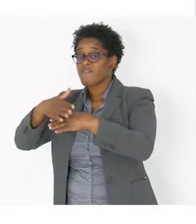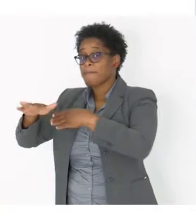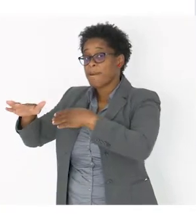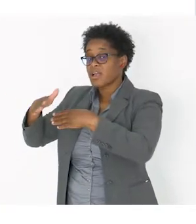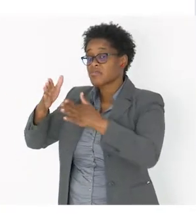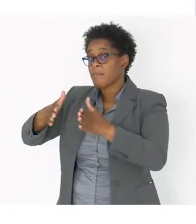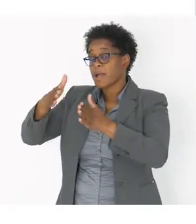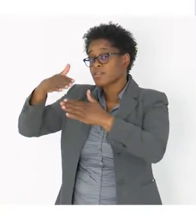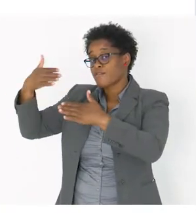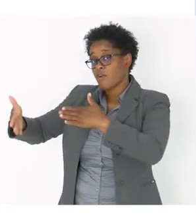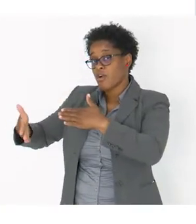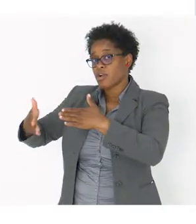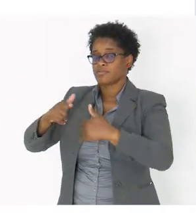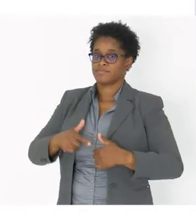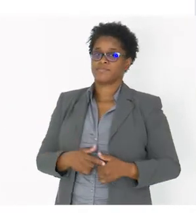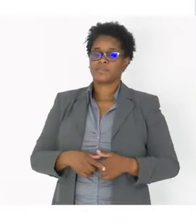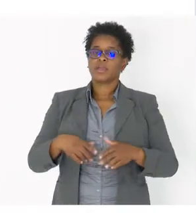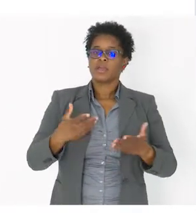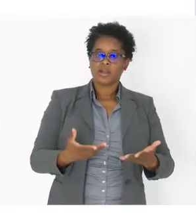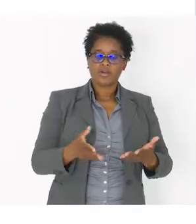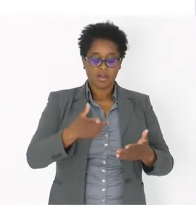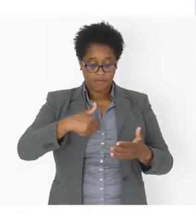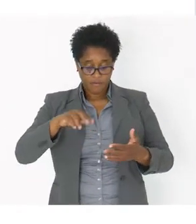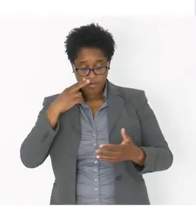fora, não é? Vamos ver?